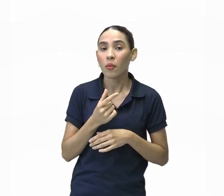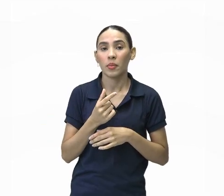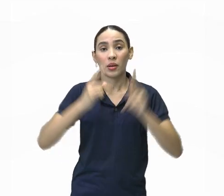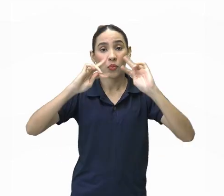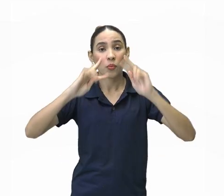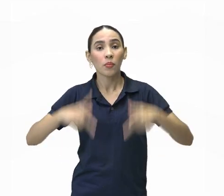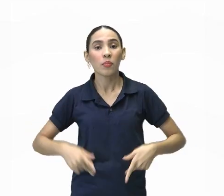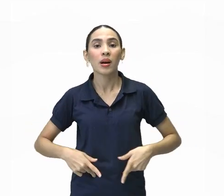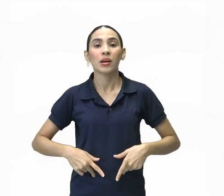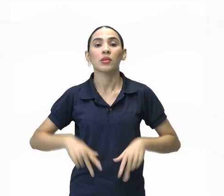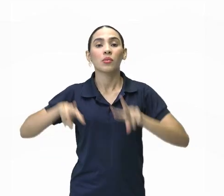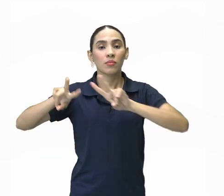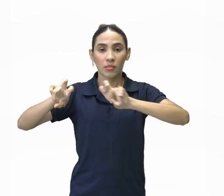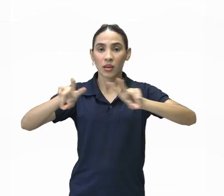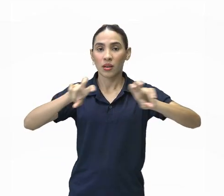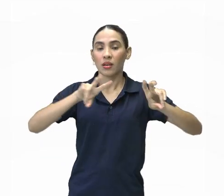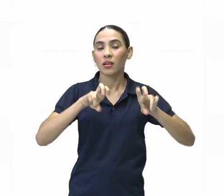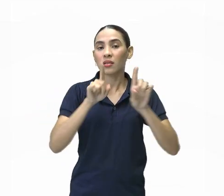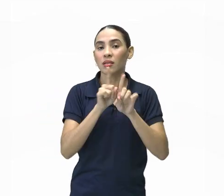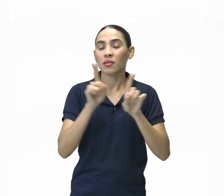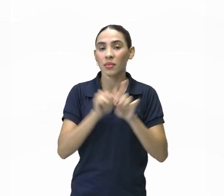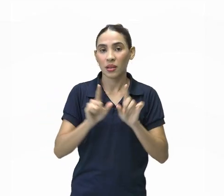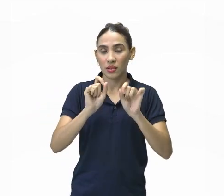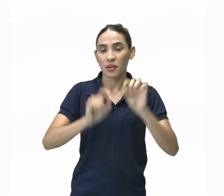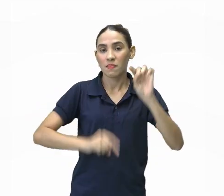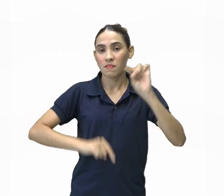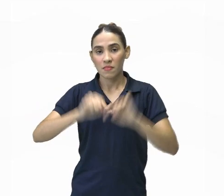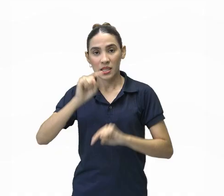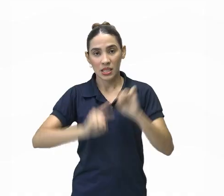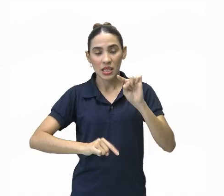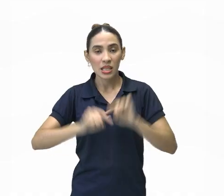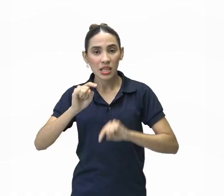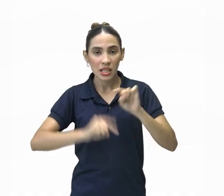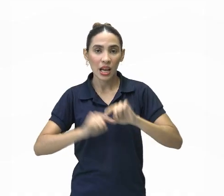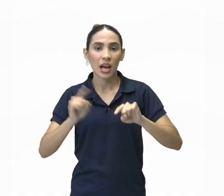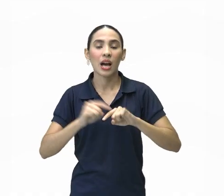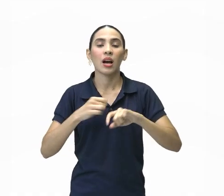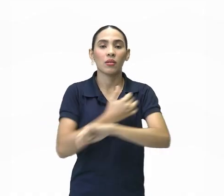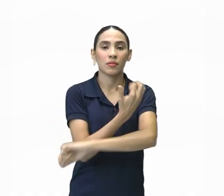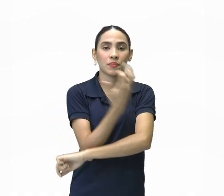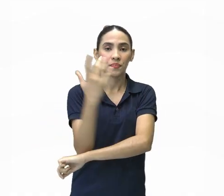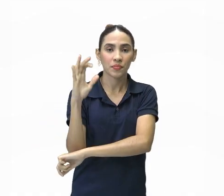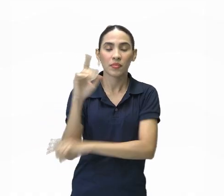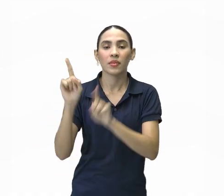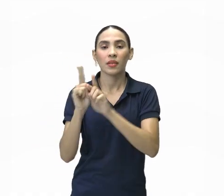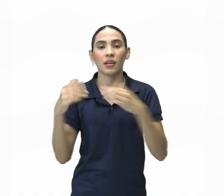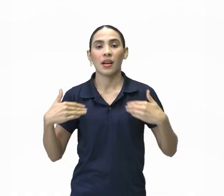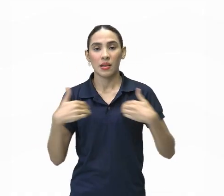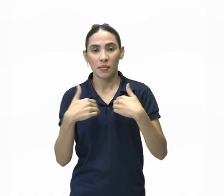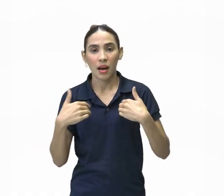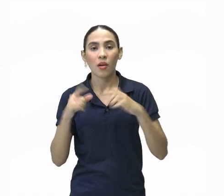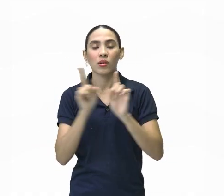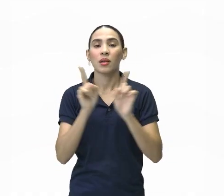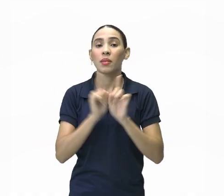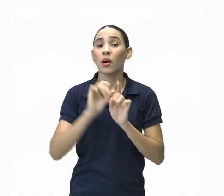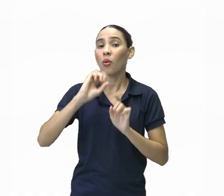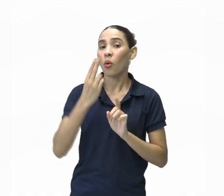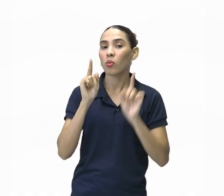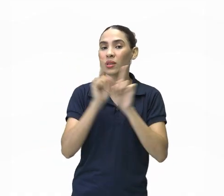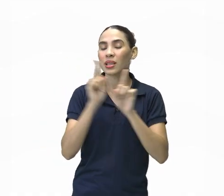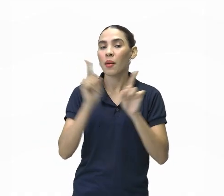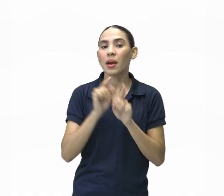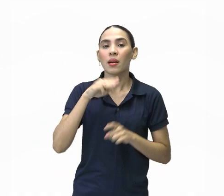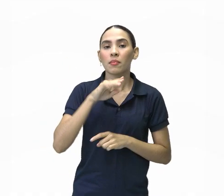utilizando, extraindo esses recursos vegetais, animais ou